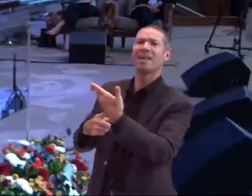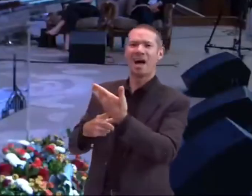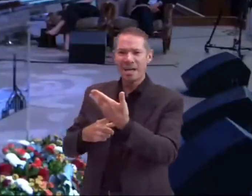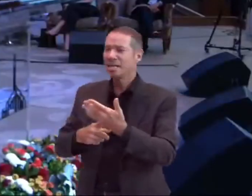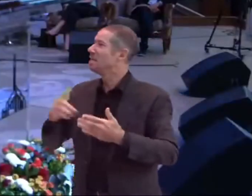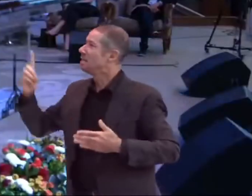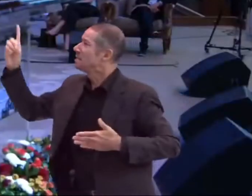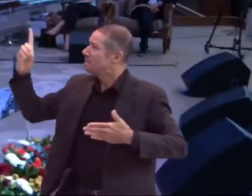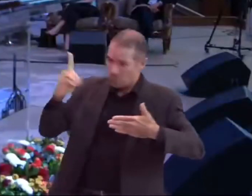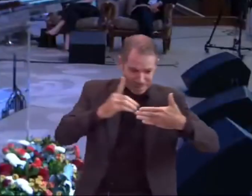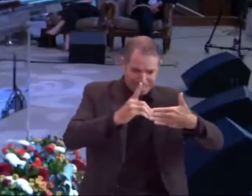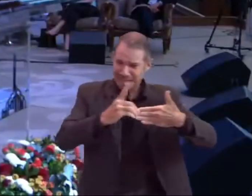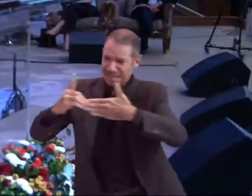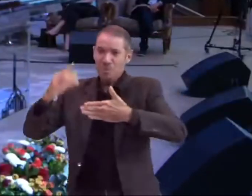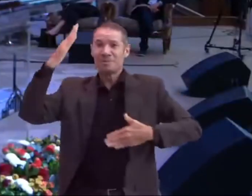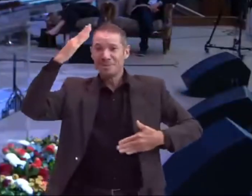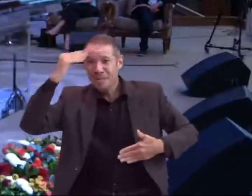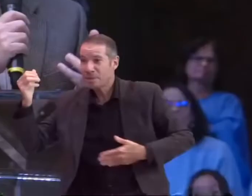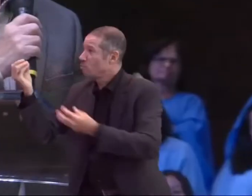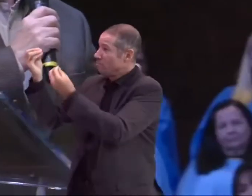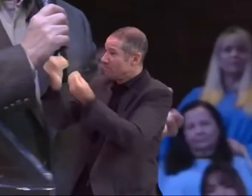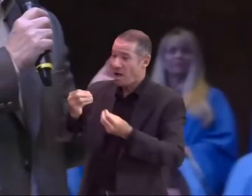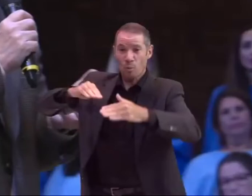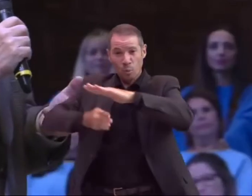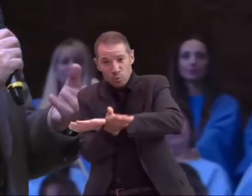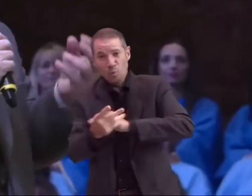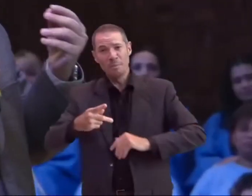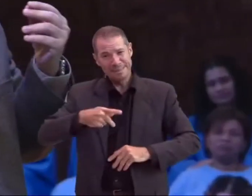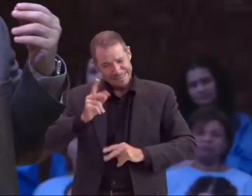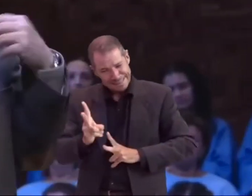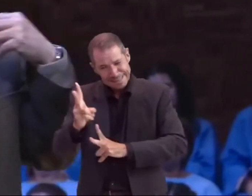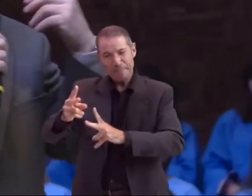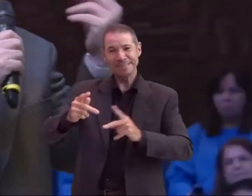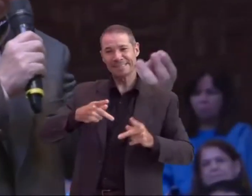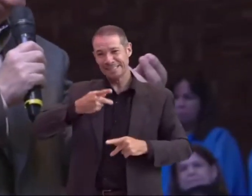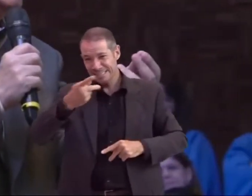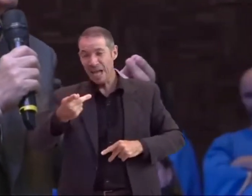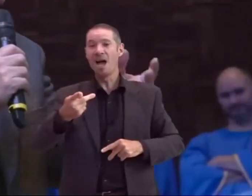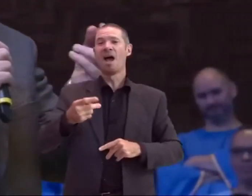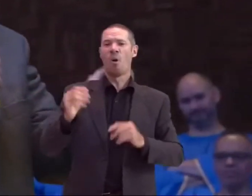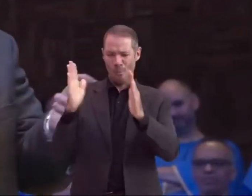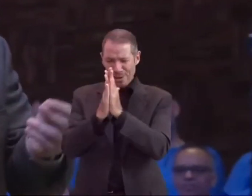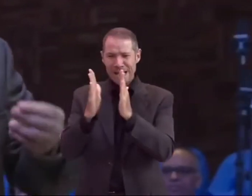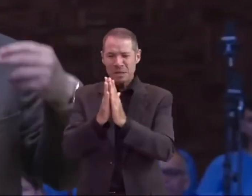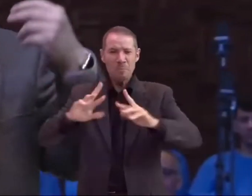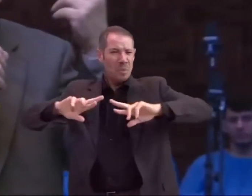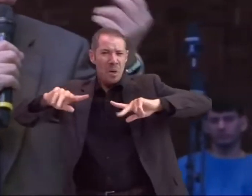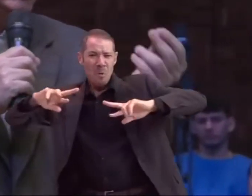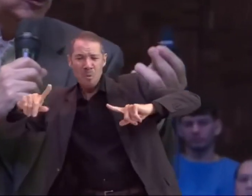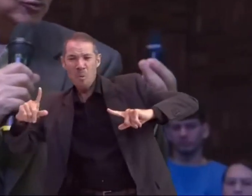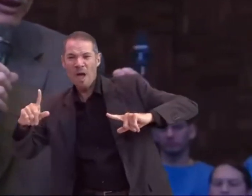dá direção, sabedoria. Eu costumo dizer sempre assim, que oração não é